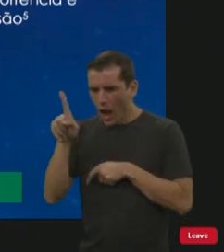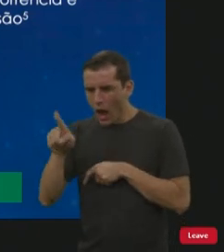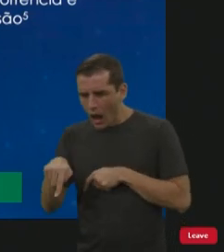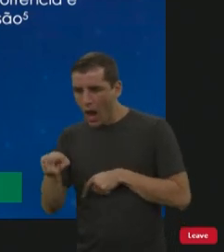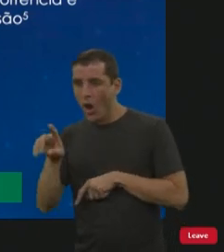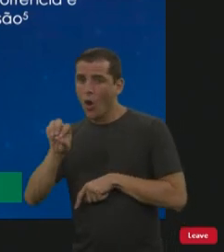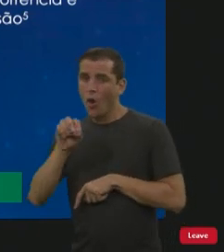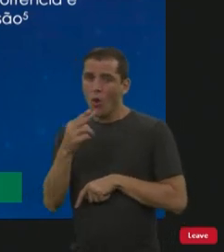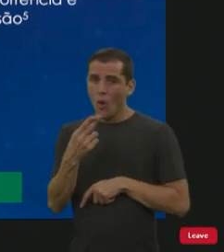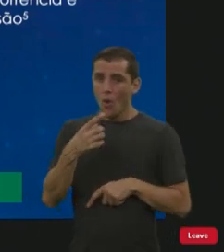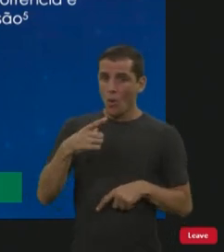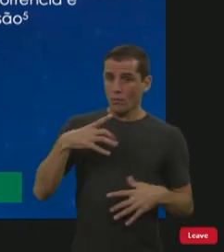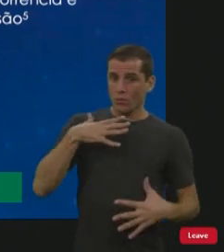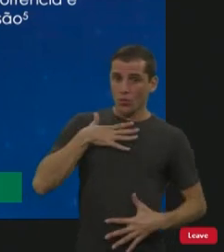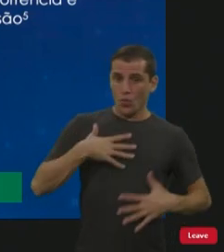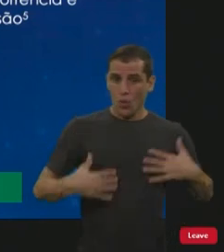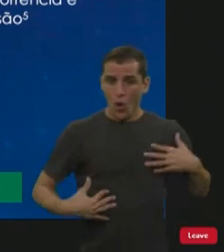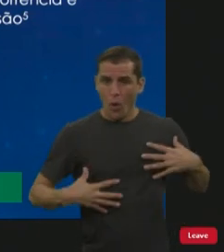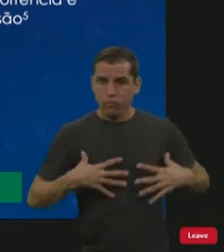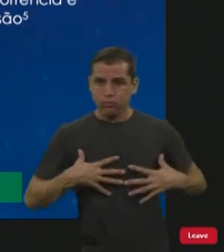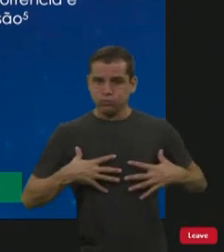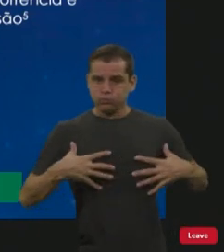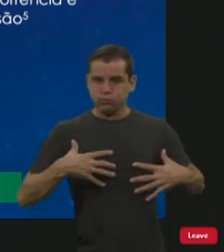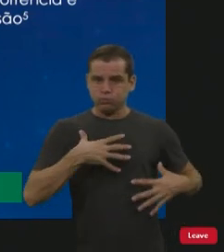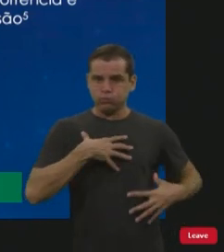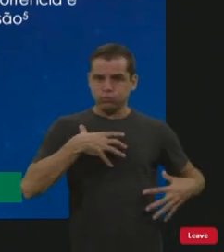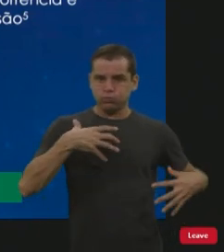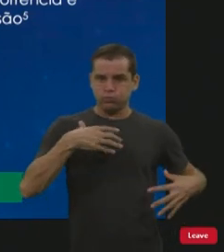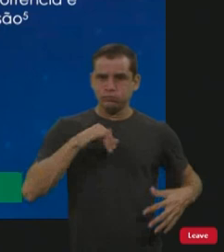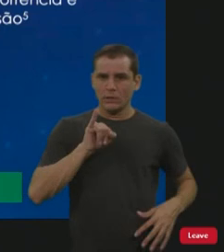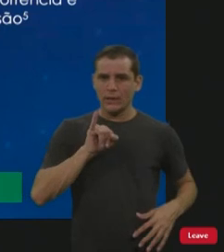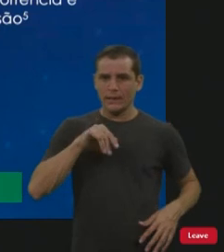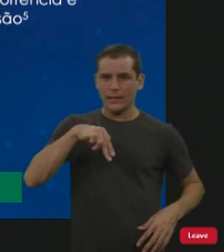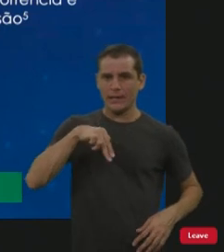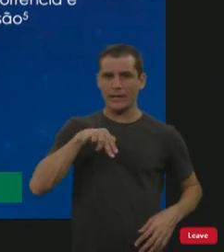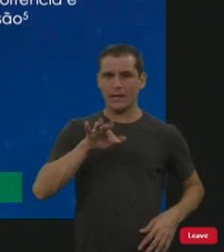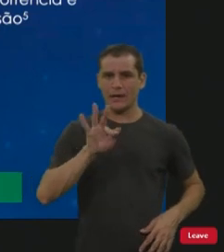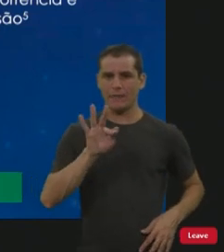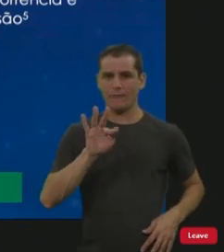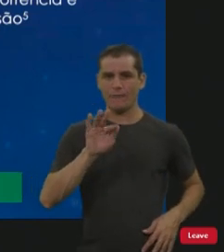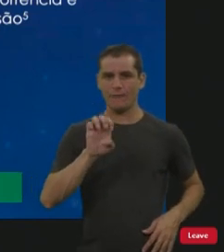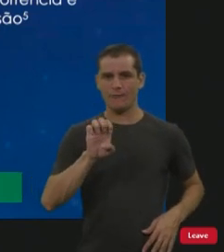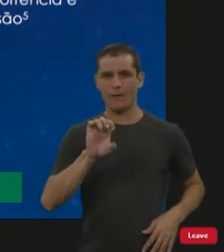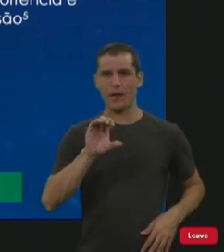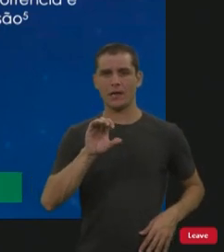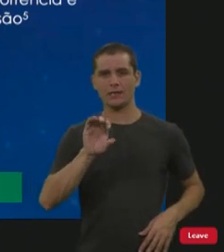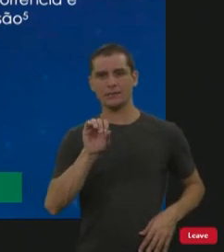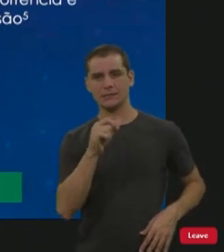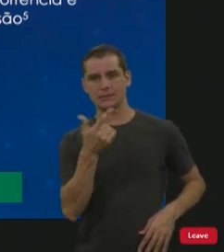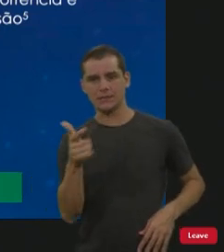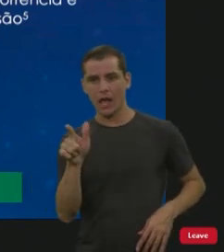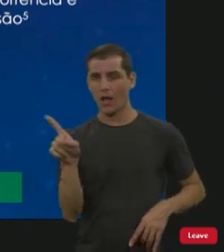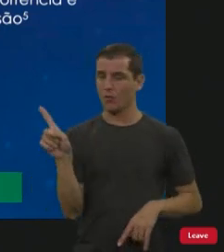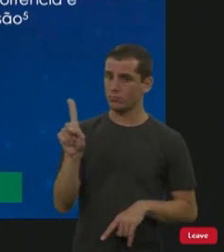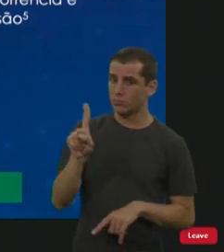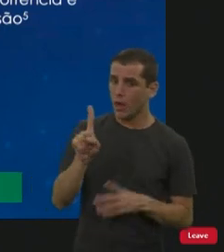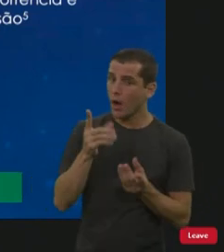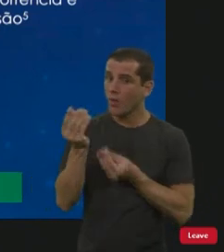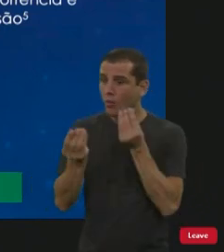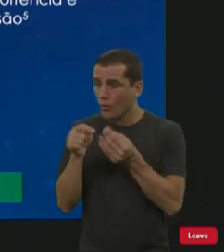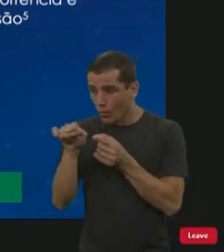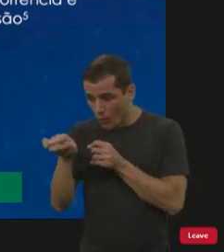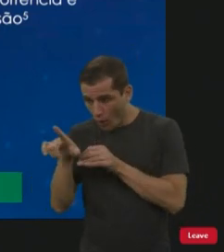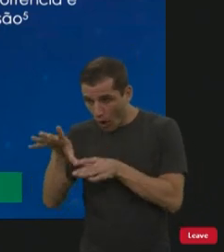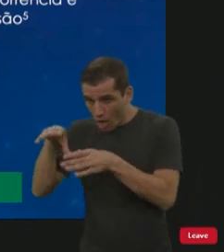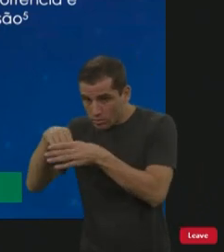né? Por quê? Porque as questões dos quadros infecciosos, por exemplo,